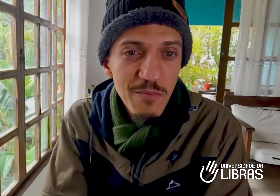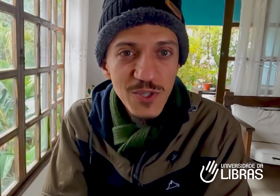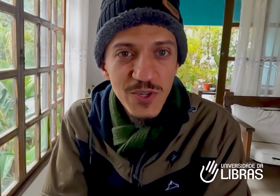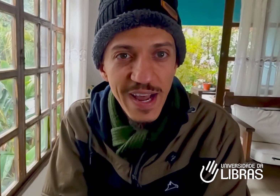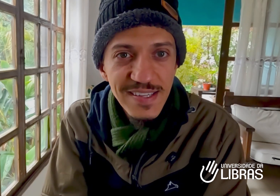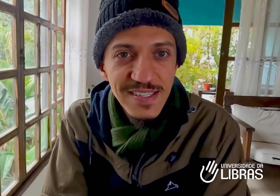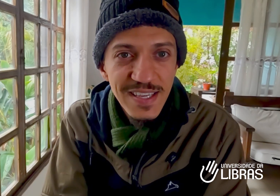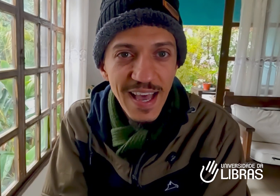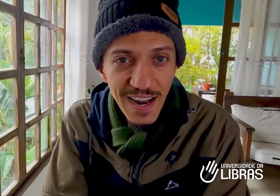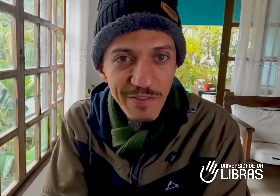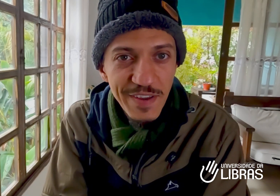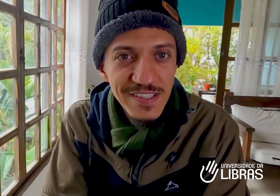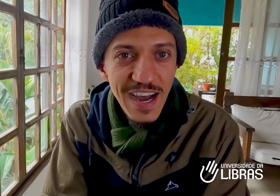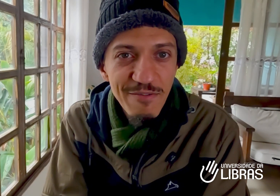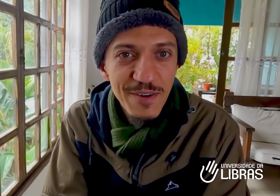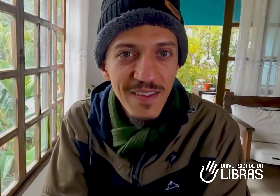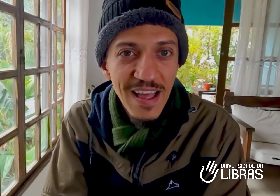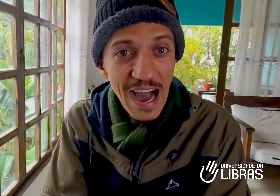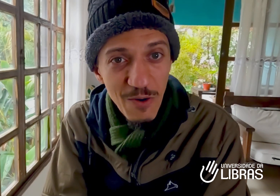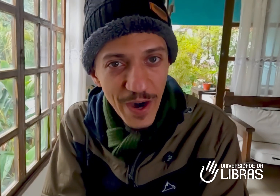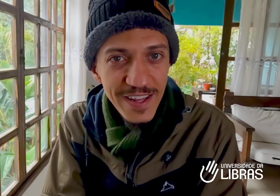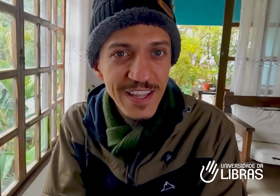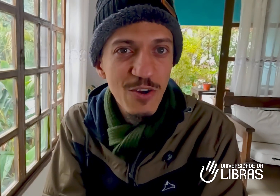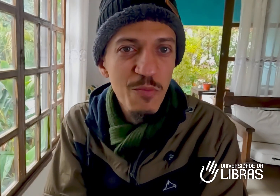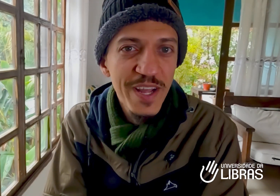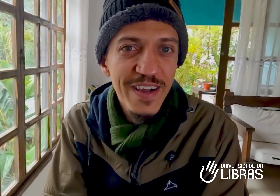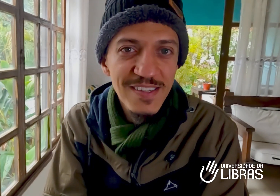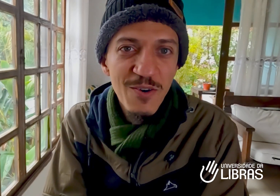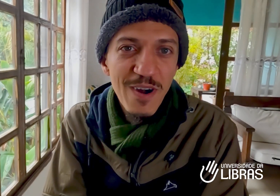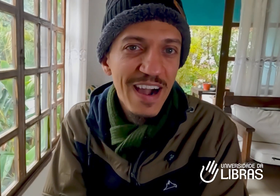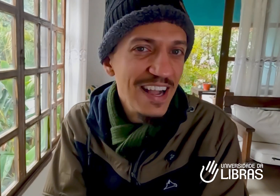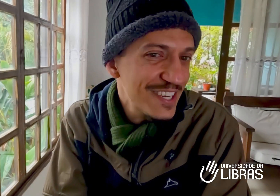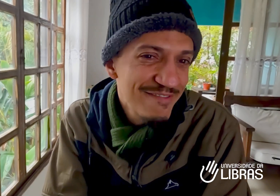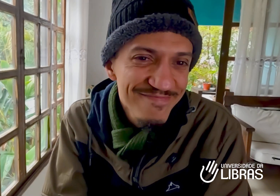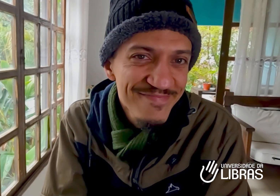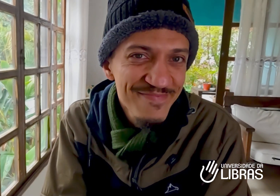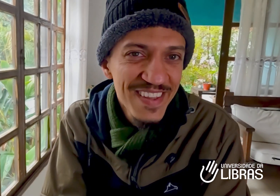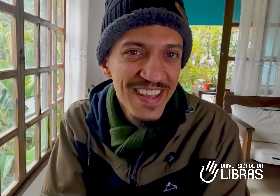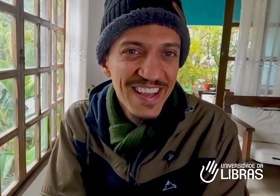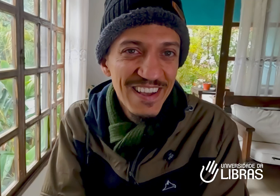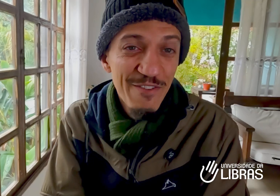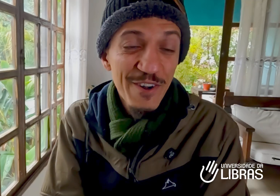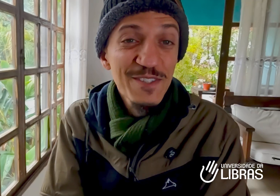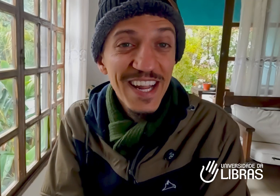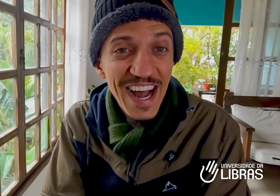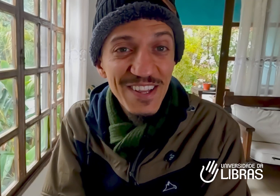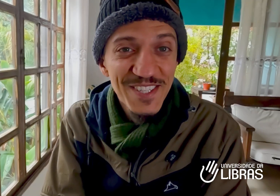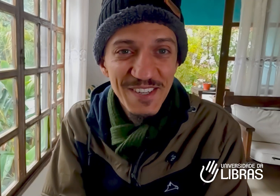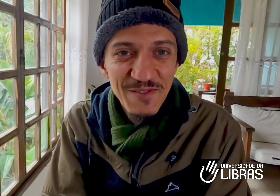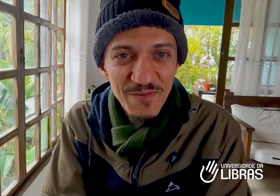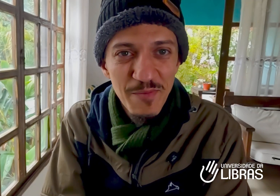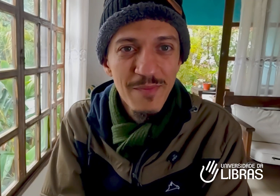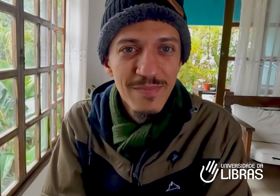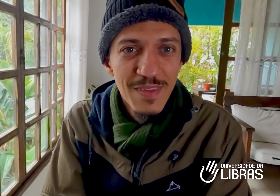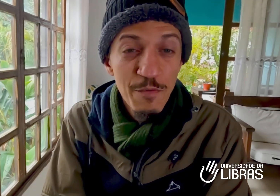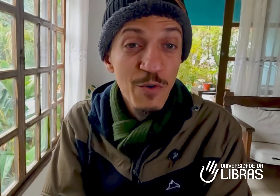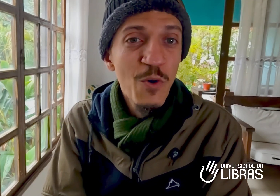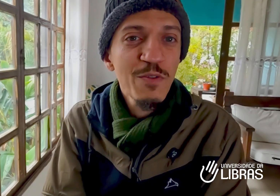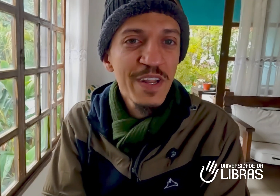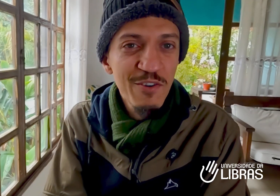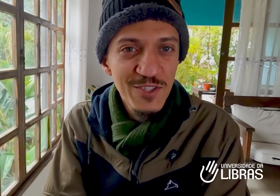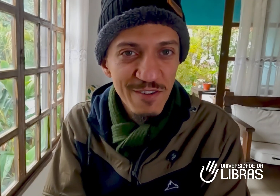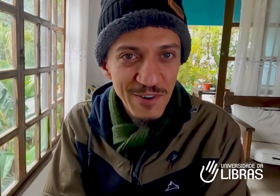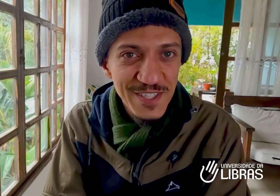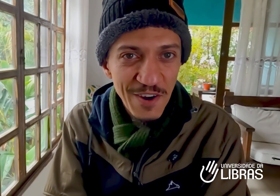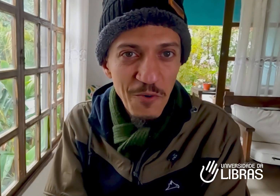desafios emocionais que ela vivenciava, agora tendo a comunicação com a Kátia, foram sanados. Foi um